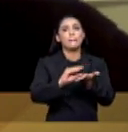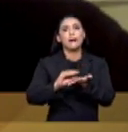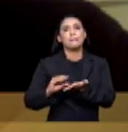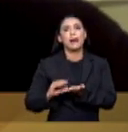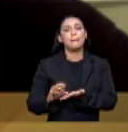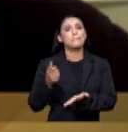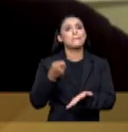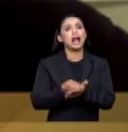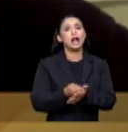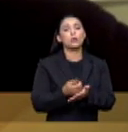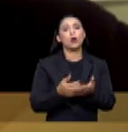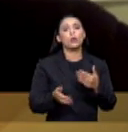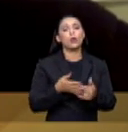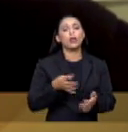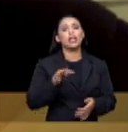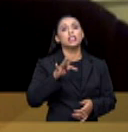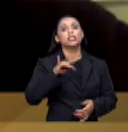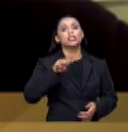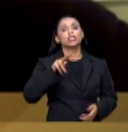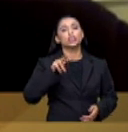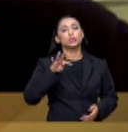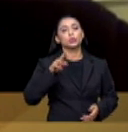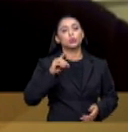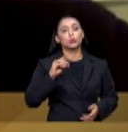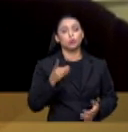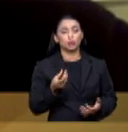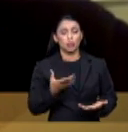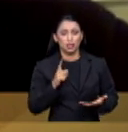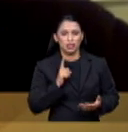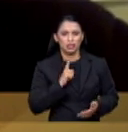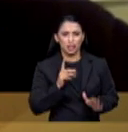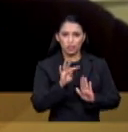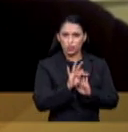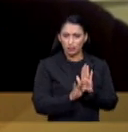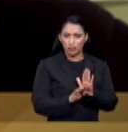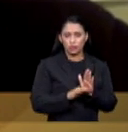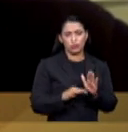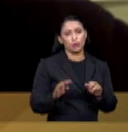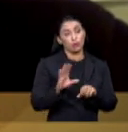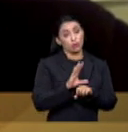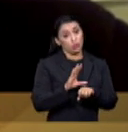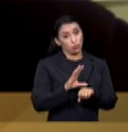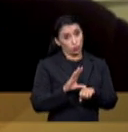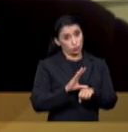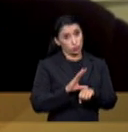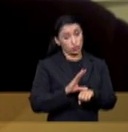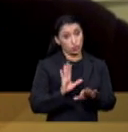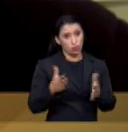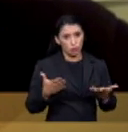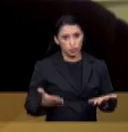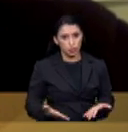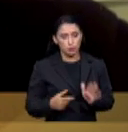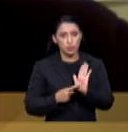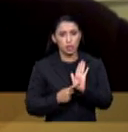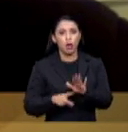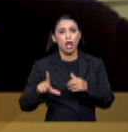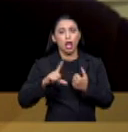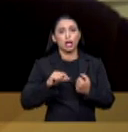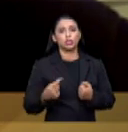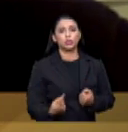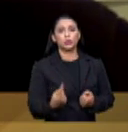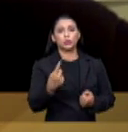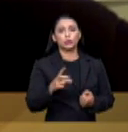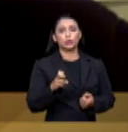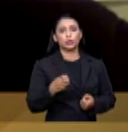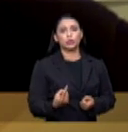qualquer título decorre também da interpretação sistemática do texto constitucional. Para tanto, refiro o artigo